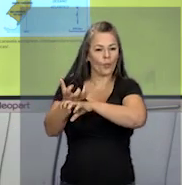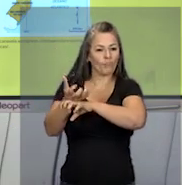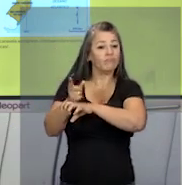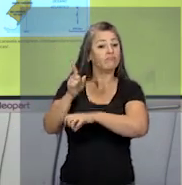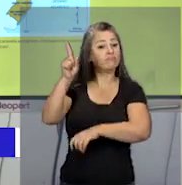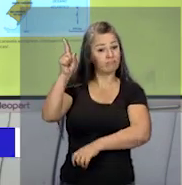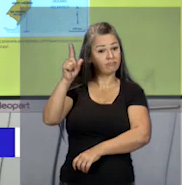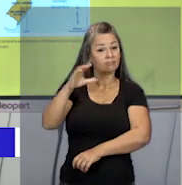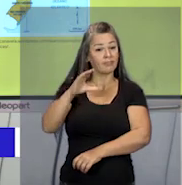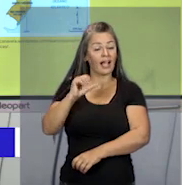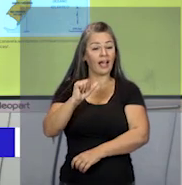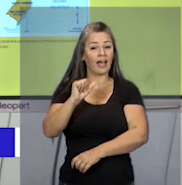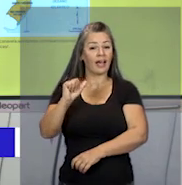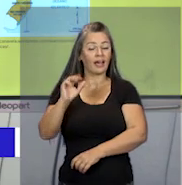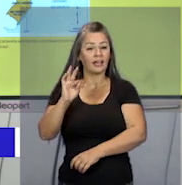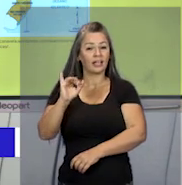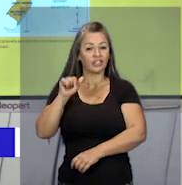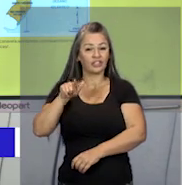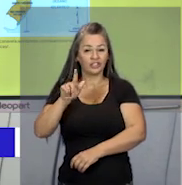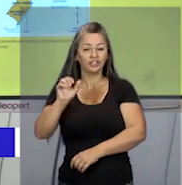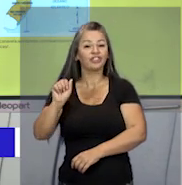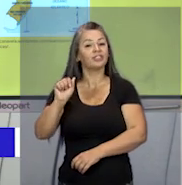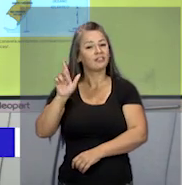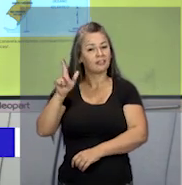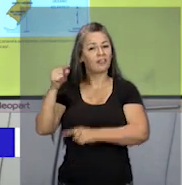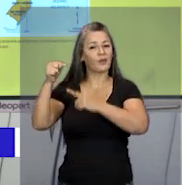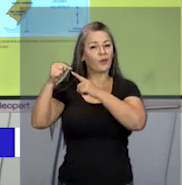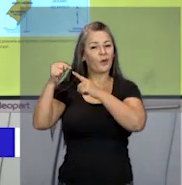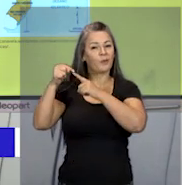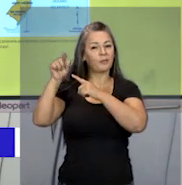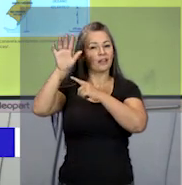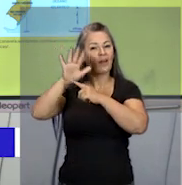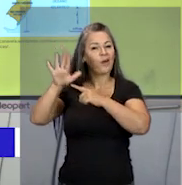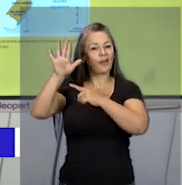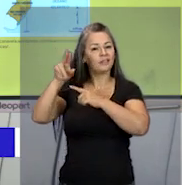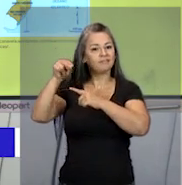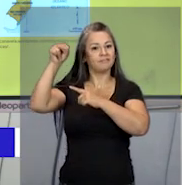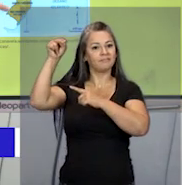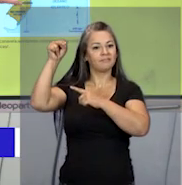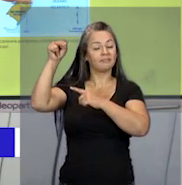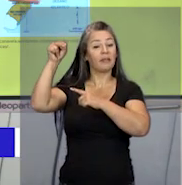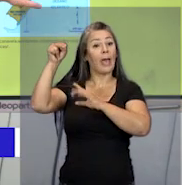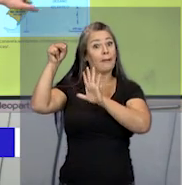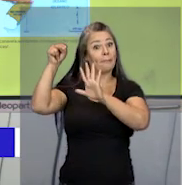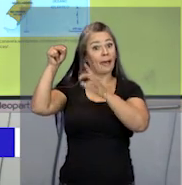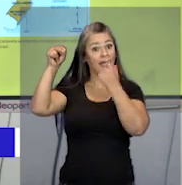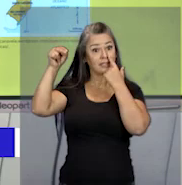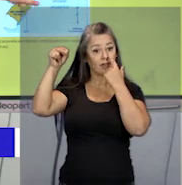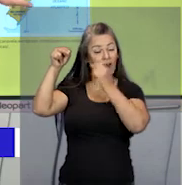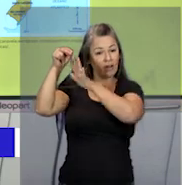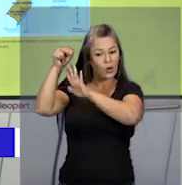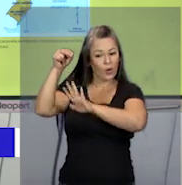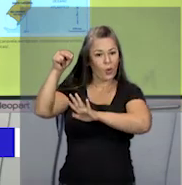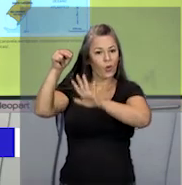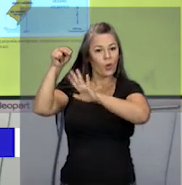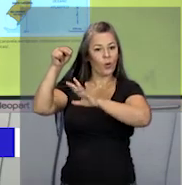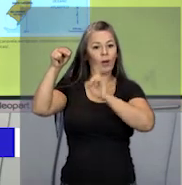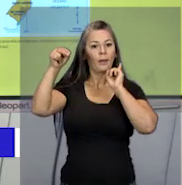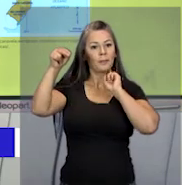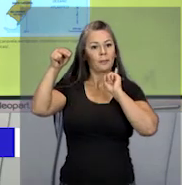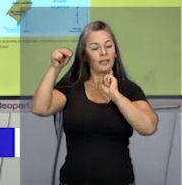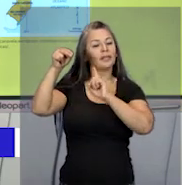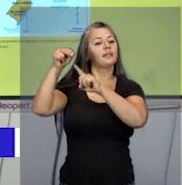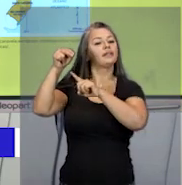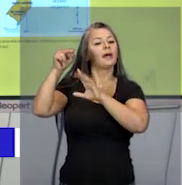dos períodos aí de falta de chuva, uma estiagem muito longa. Diferentemente dessa parte do estado de Minas Gerais aqui, que